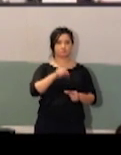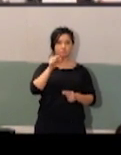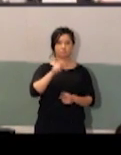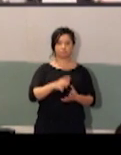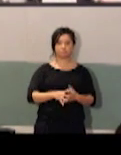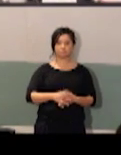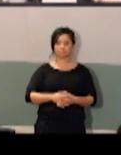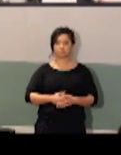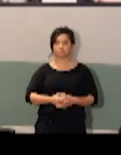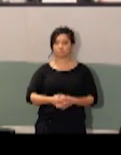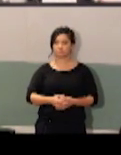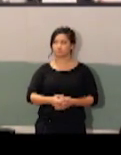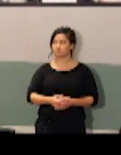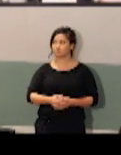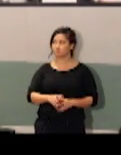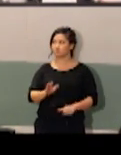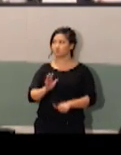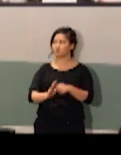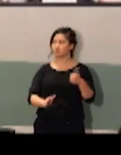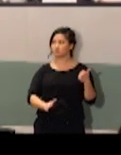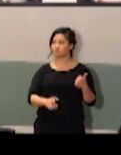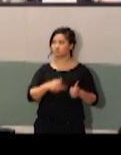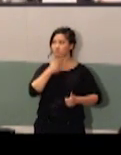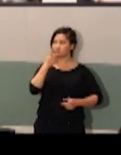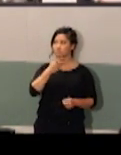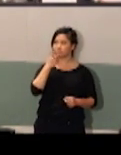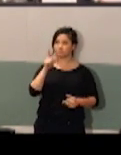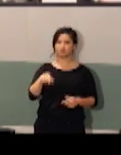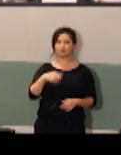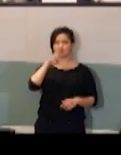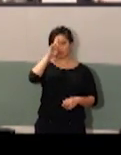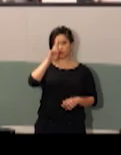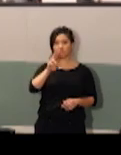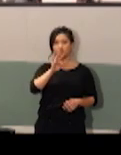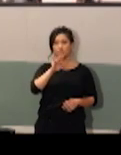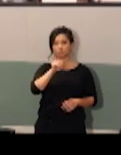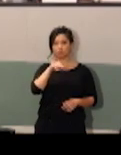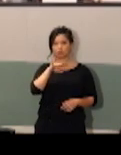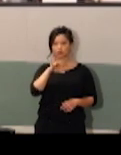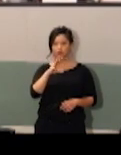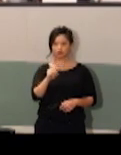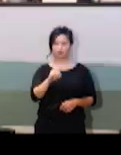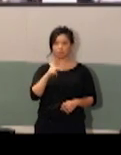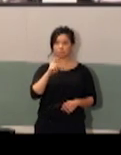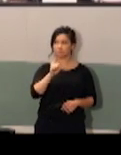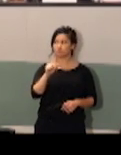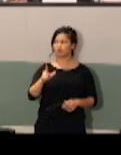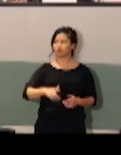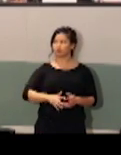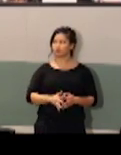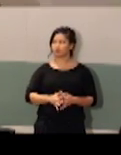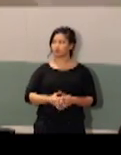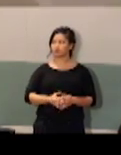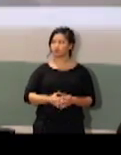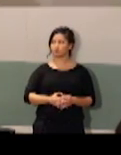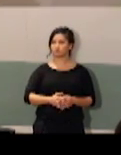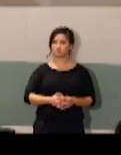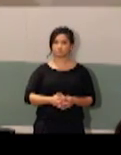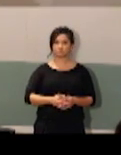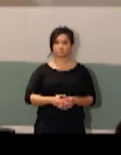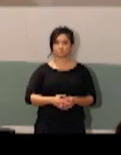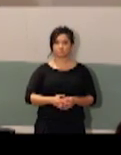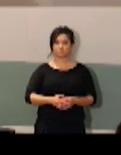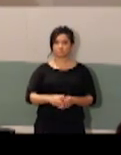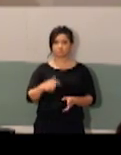O primeiro candidato a comentar esse quesito é o candidato, o senhor Toninho do PSOL. Eu havia dito no